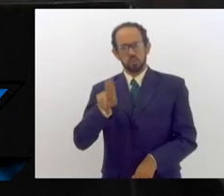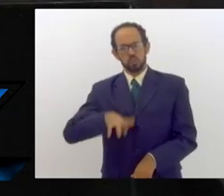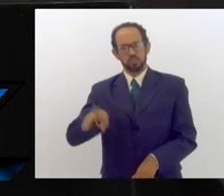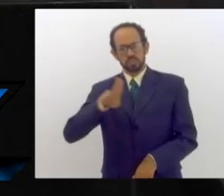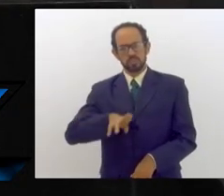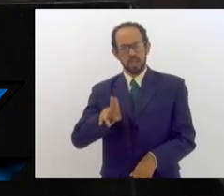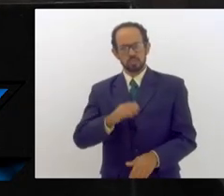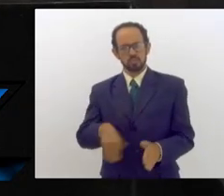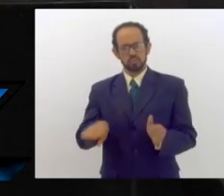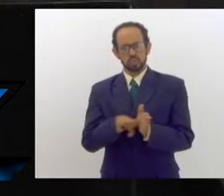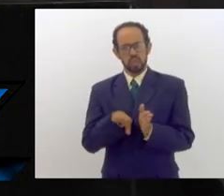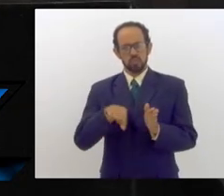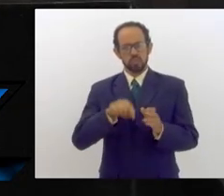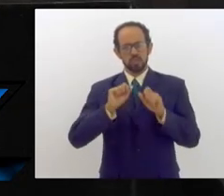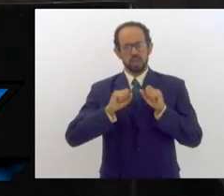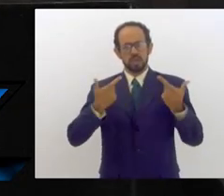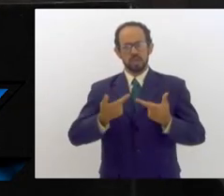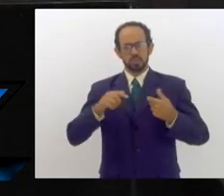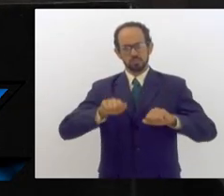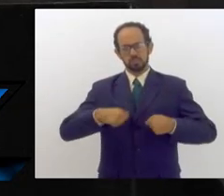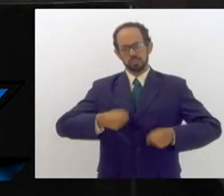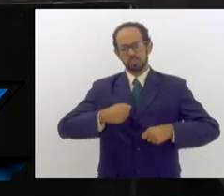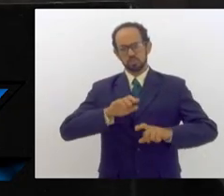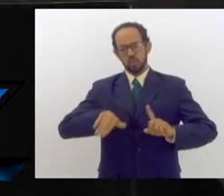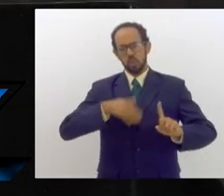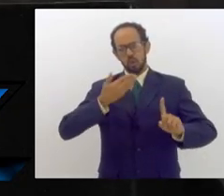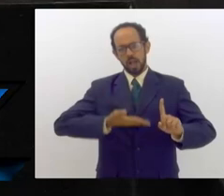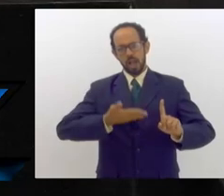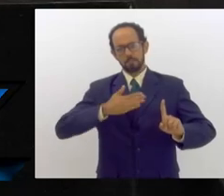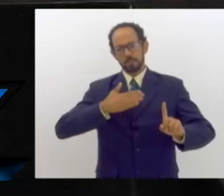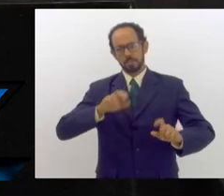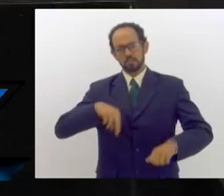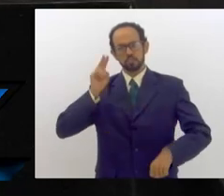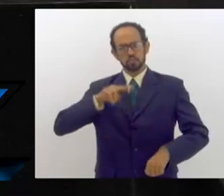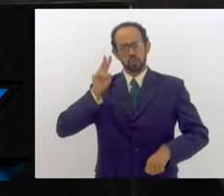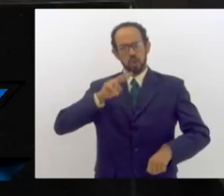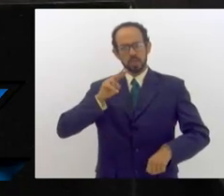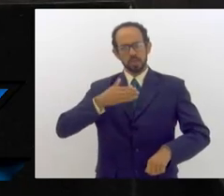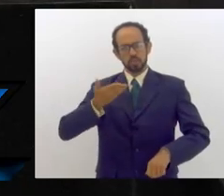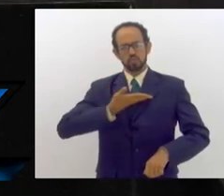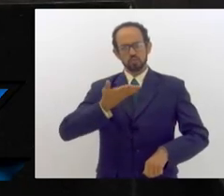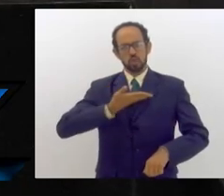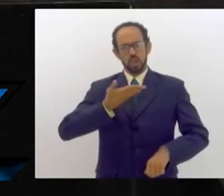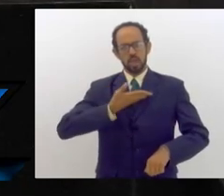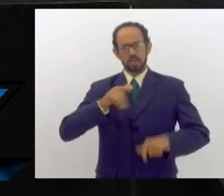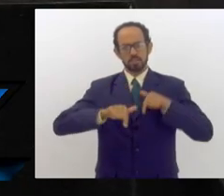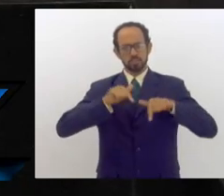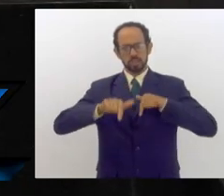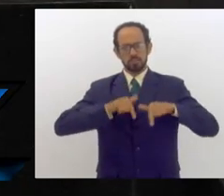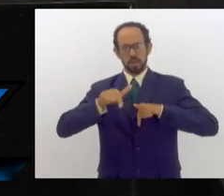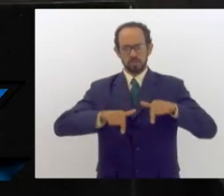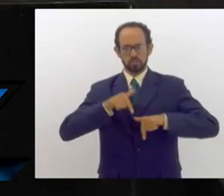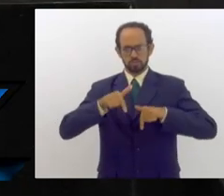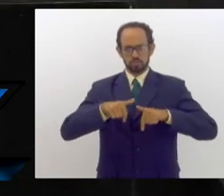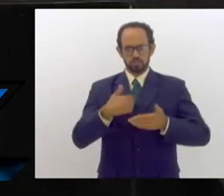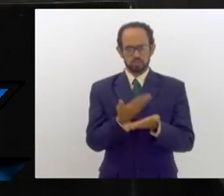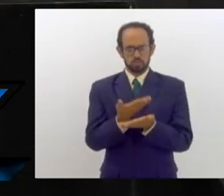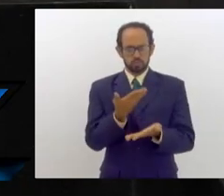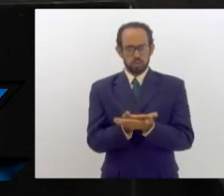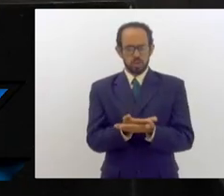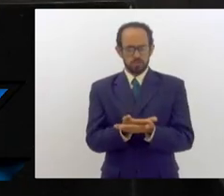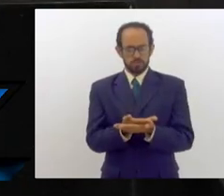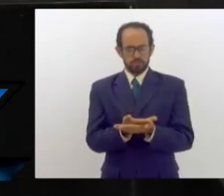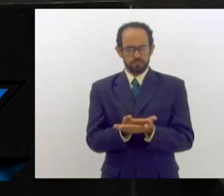tenho que honrar a minha história né E aqueles meus colegas de trabalho os meus colegas de escola